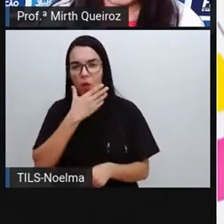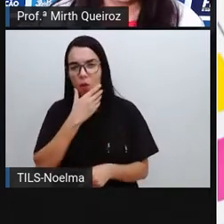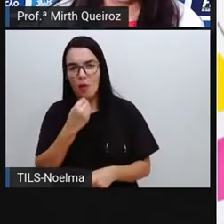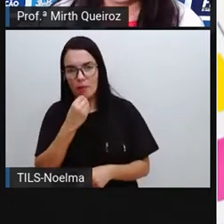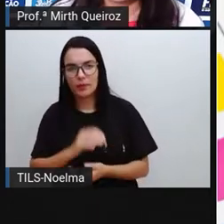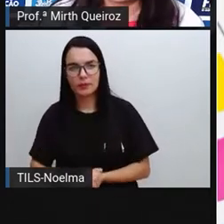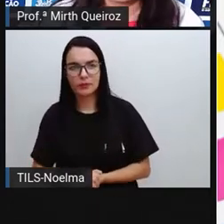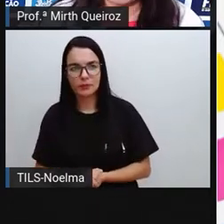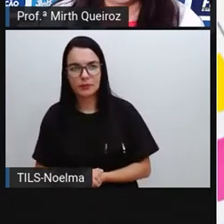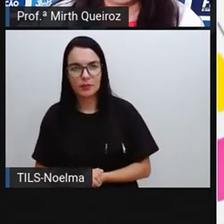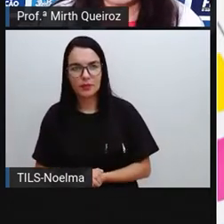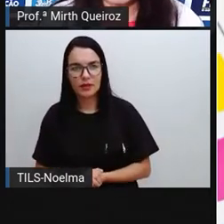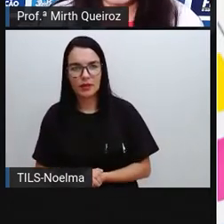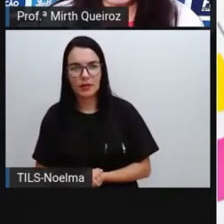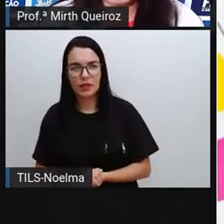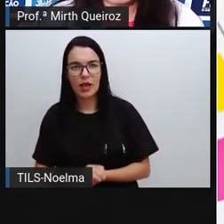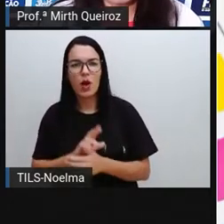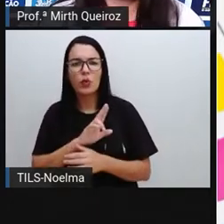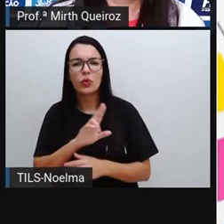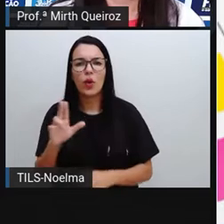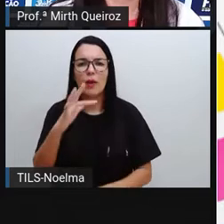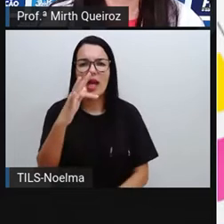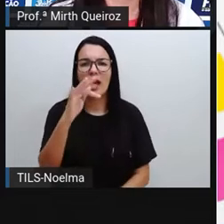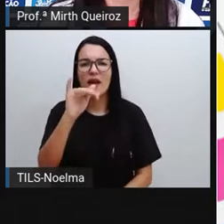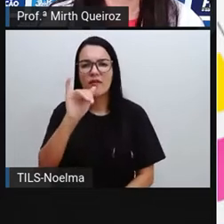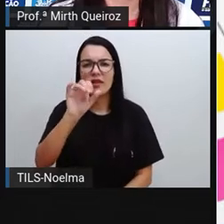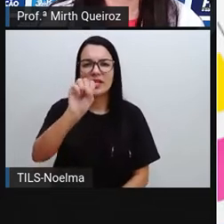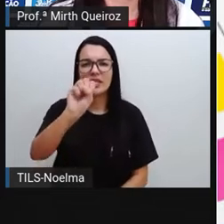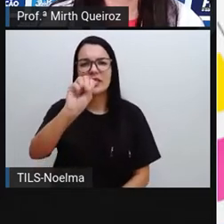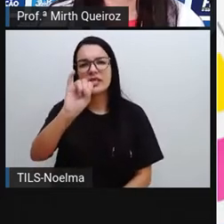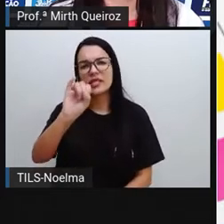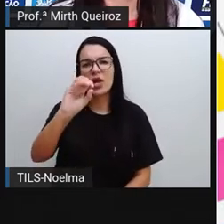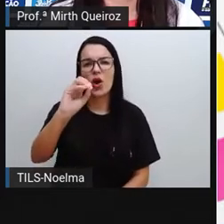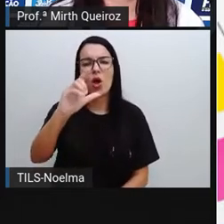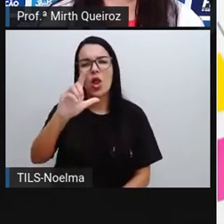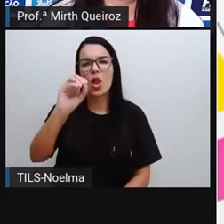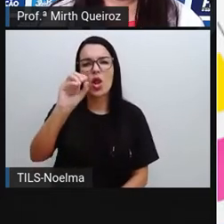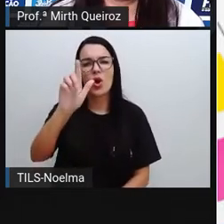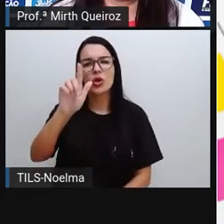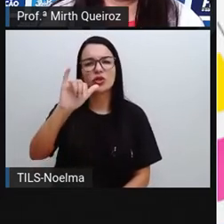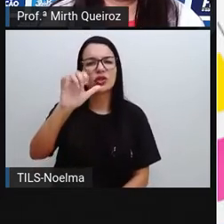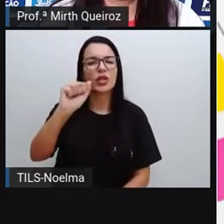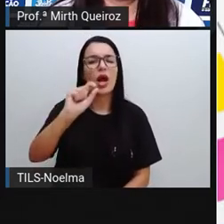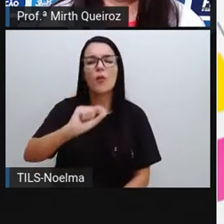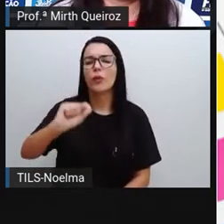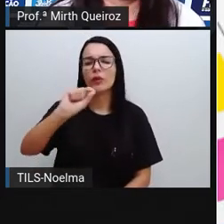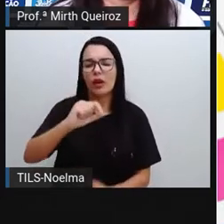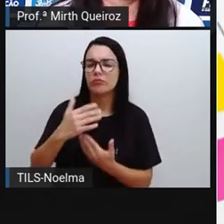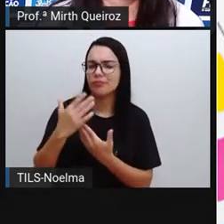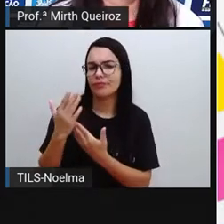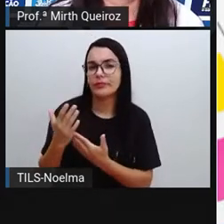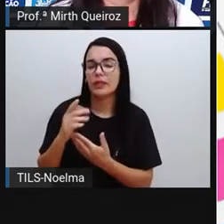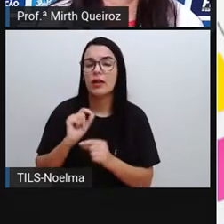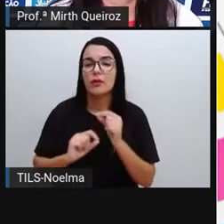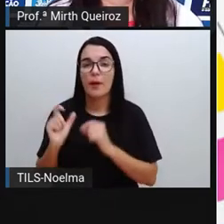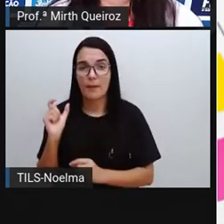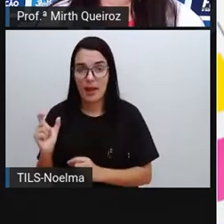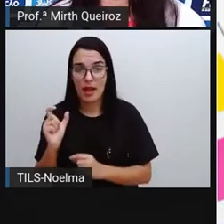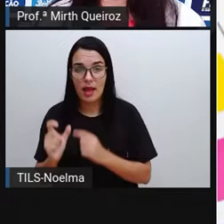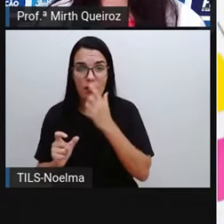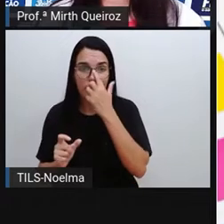É, sobre essa palavra fisiologia, é interessante a gente passar um pouquinho nela, porque muitas vezes, quando